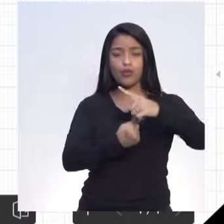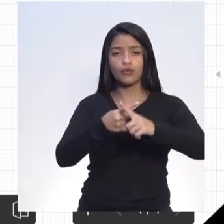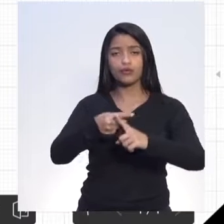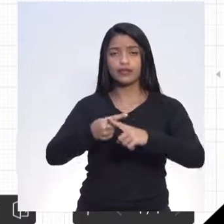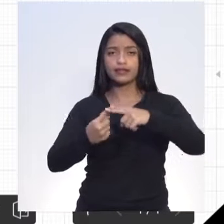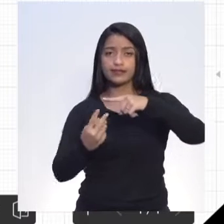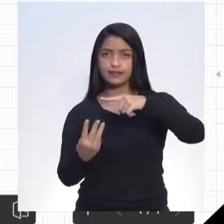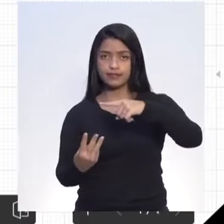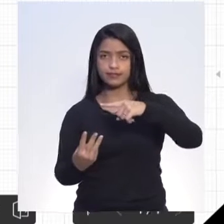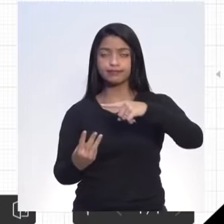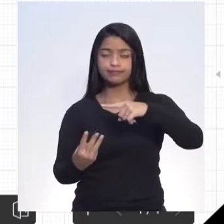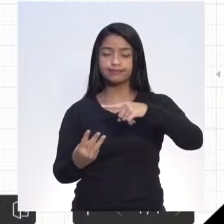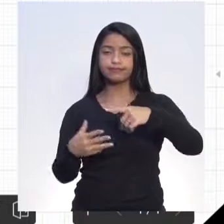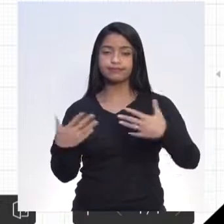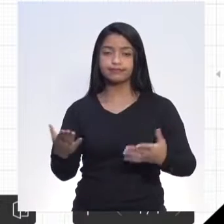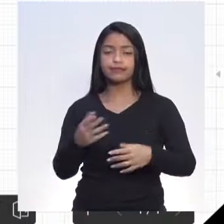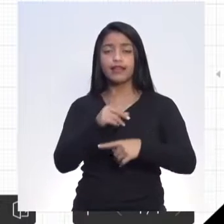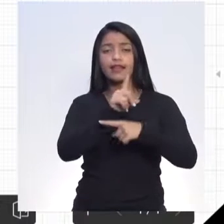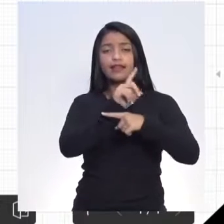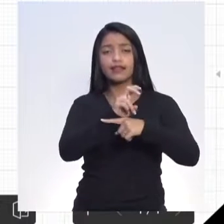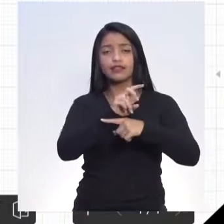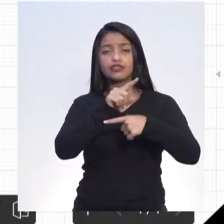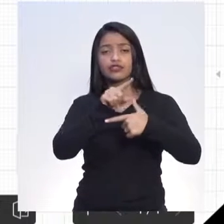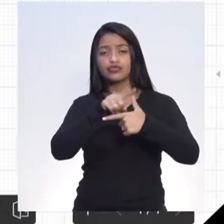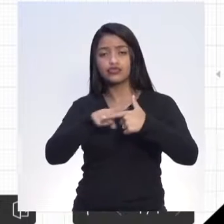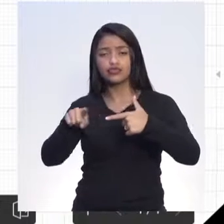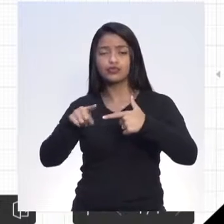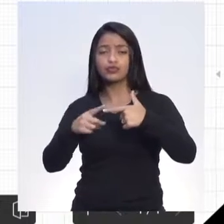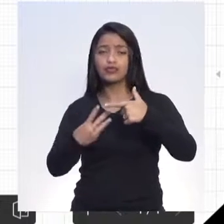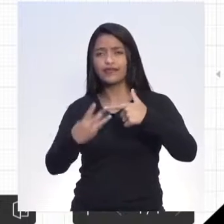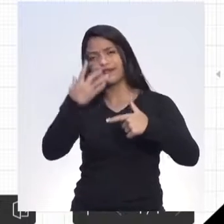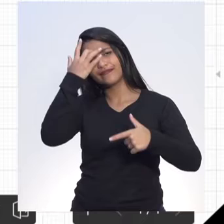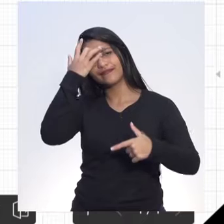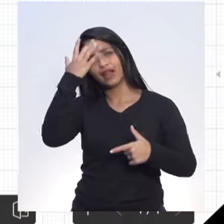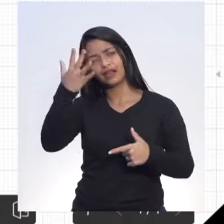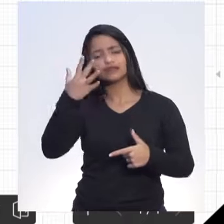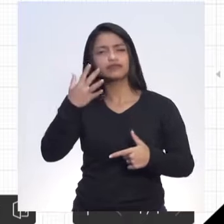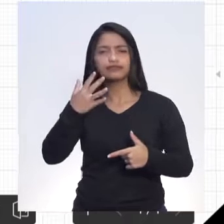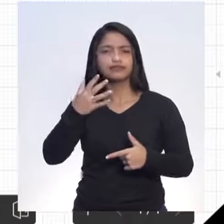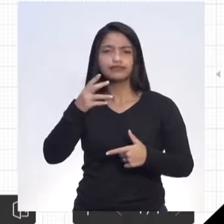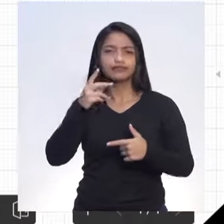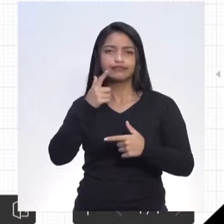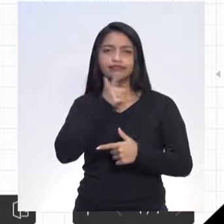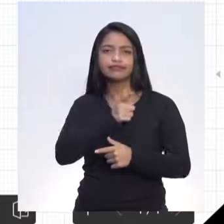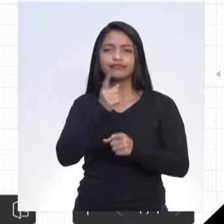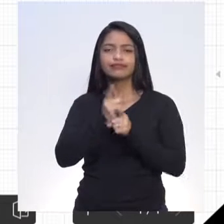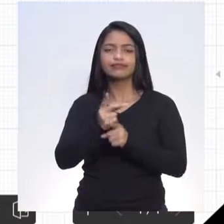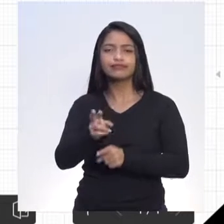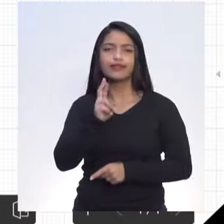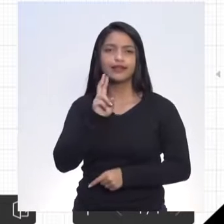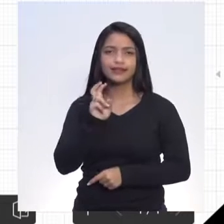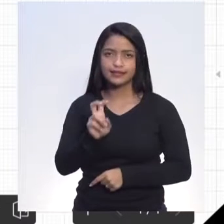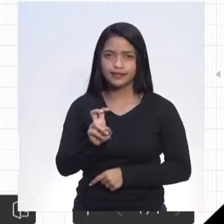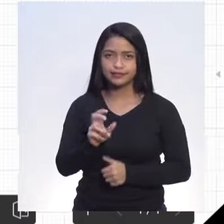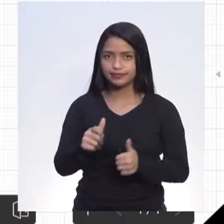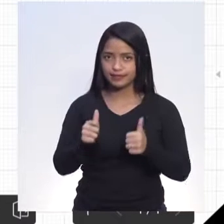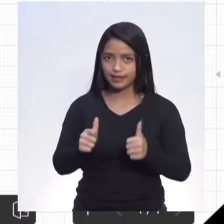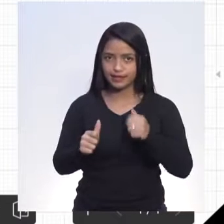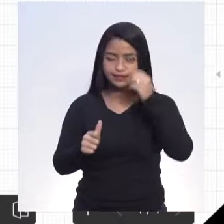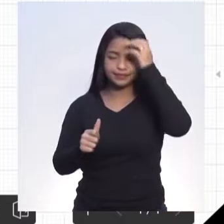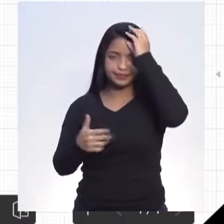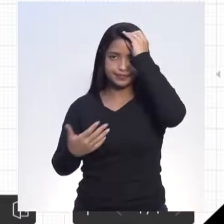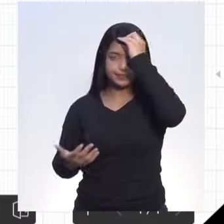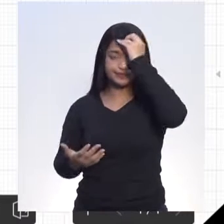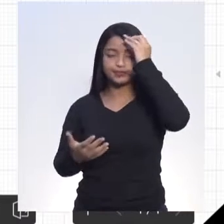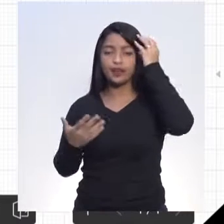tenho 15 dividido por 3, que essa aí era mais fácil, né? 5, né, Osmar? Sim, Jonas. Beleza? Ok. Vamos